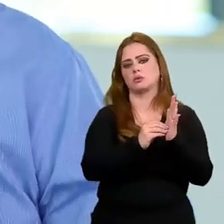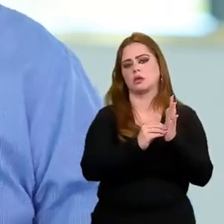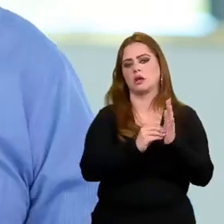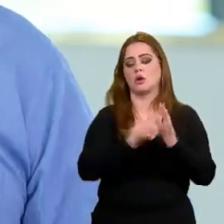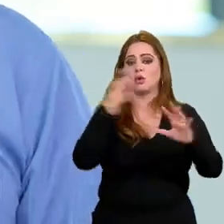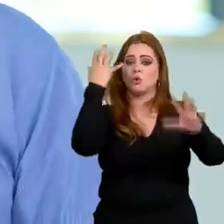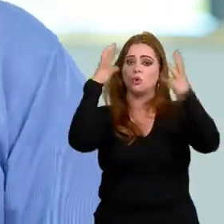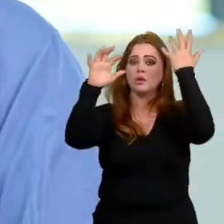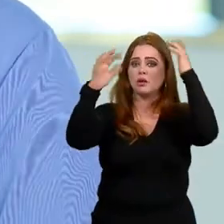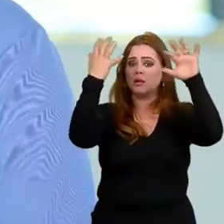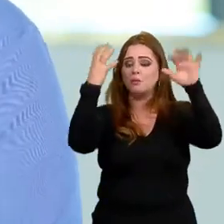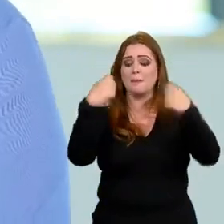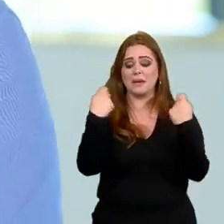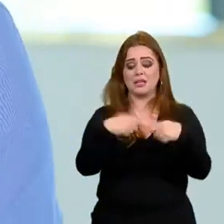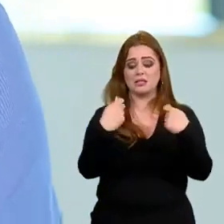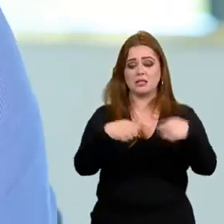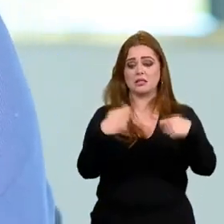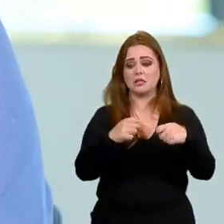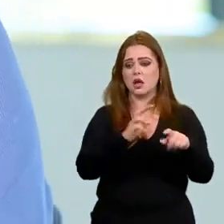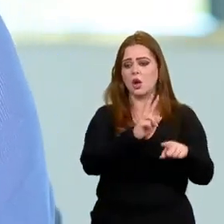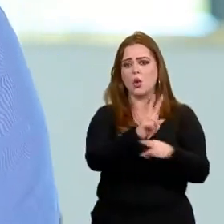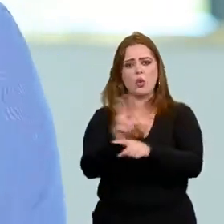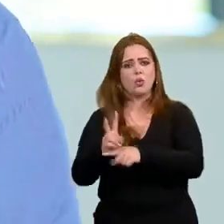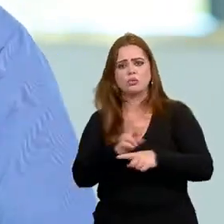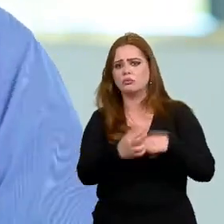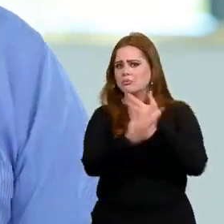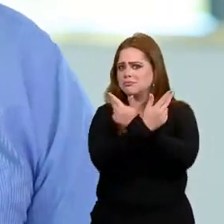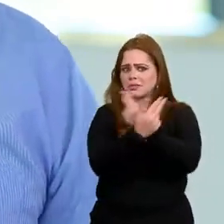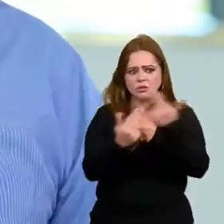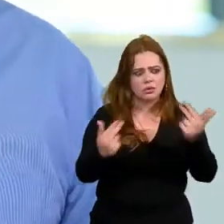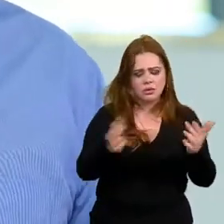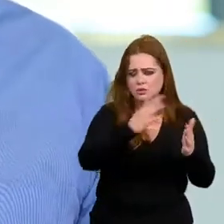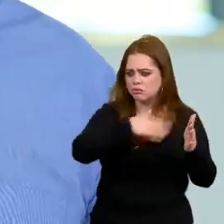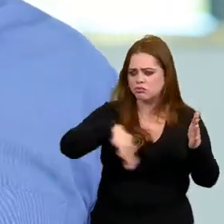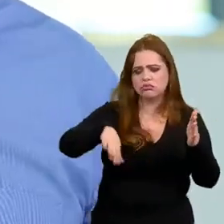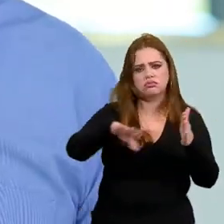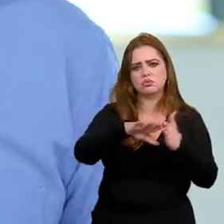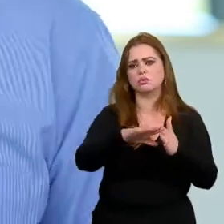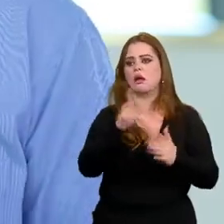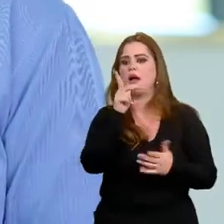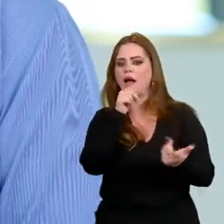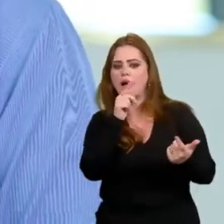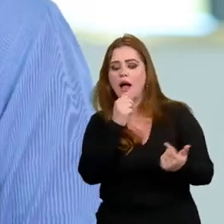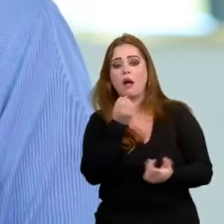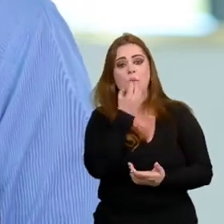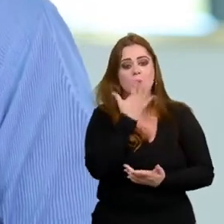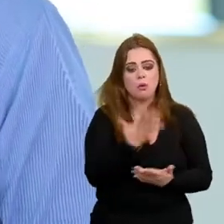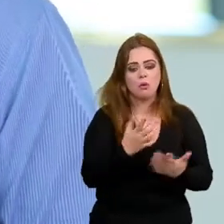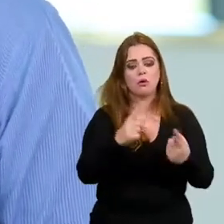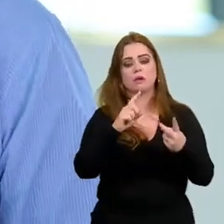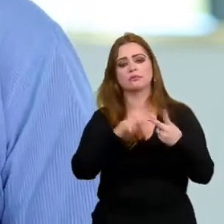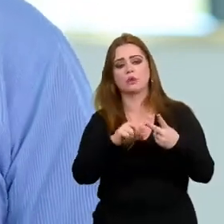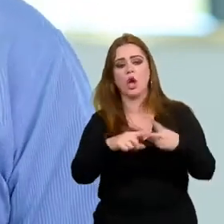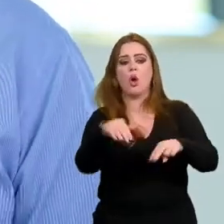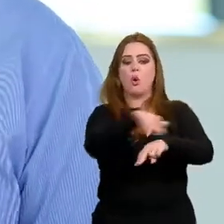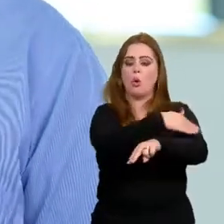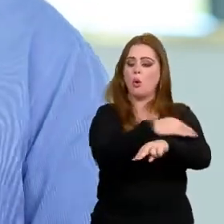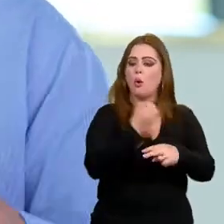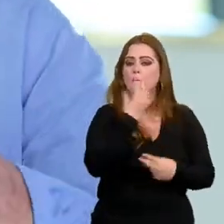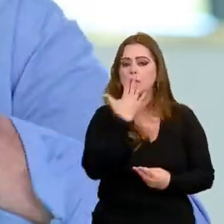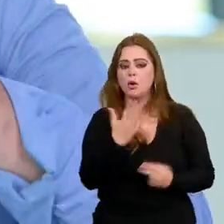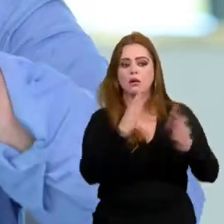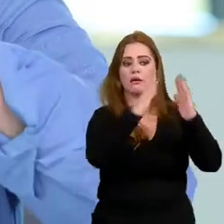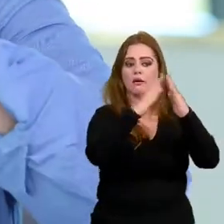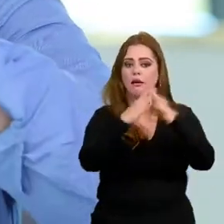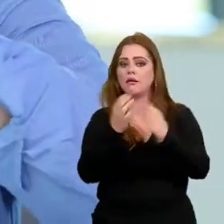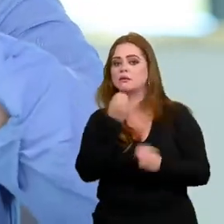aberto, tem que cuidar da qualidade de água potável, tem que cuidar com a qualidade da rua, com a qualidade das casas. Sabe? Então,